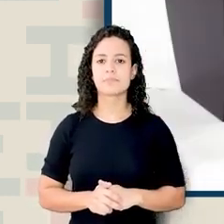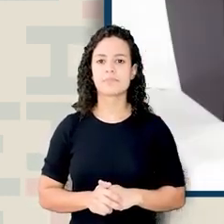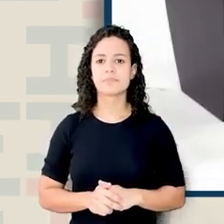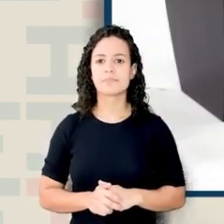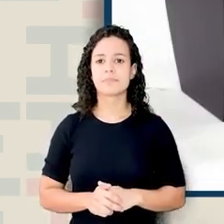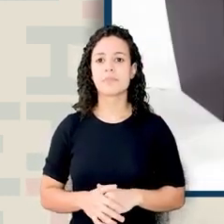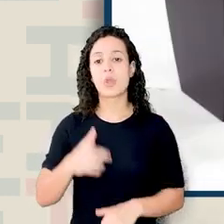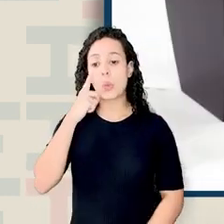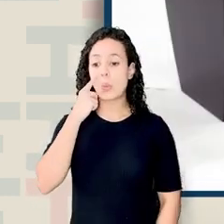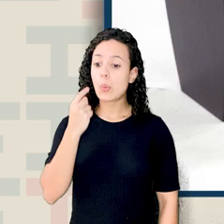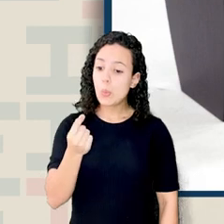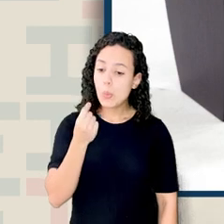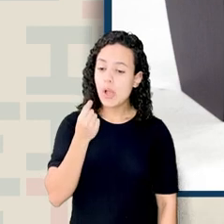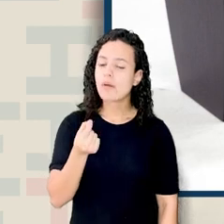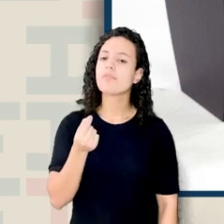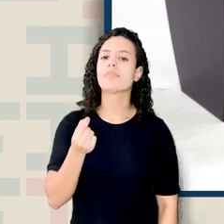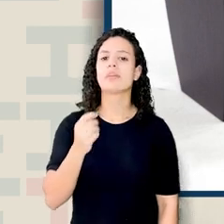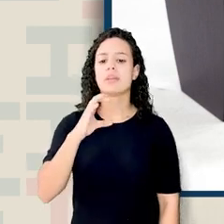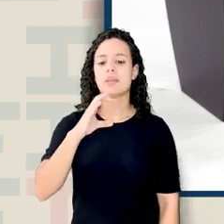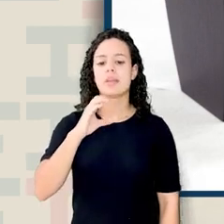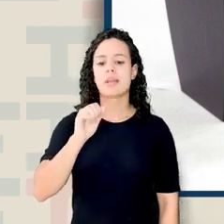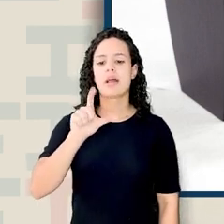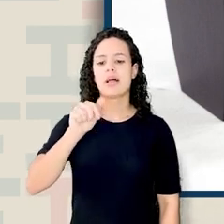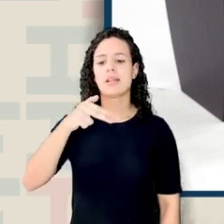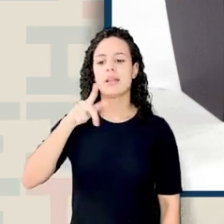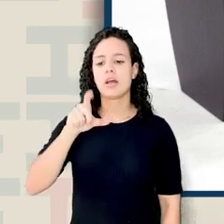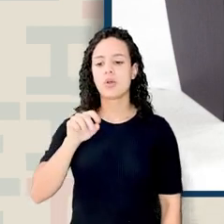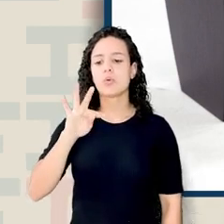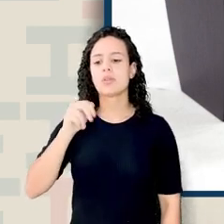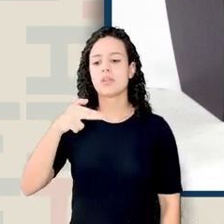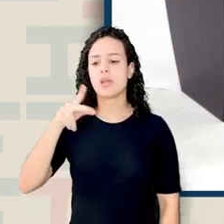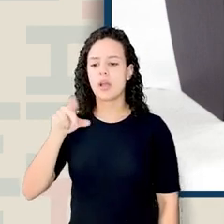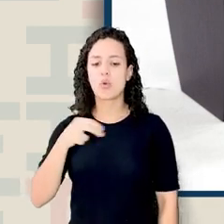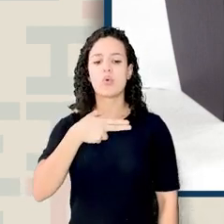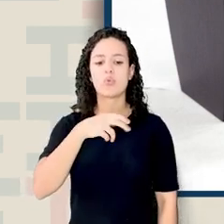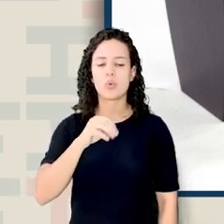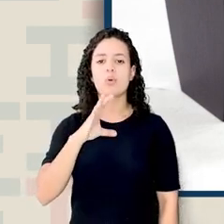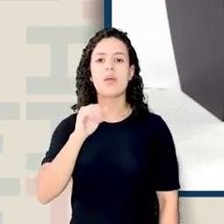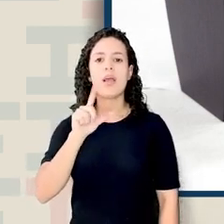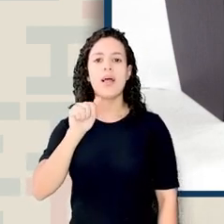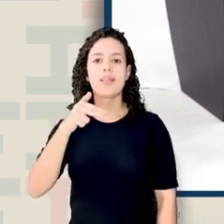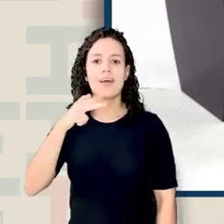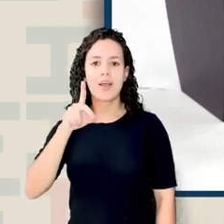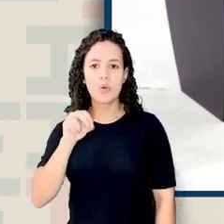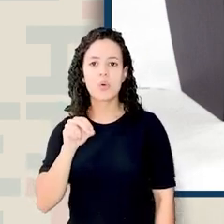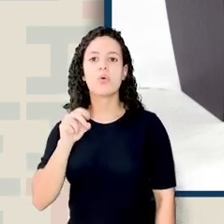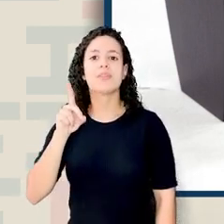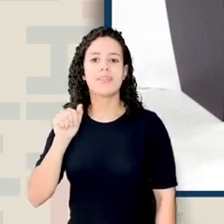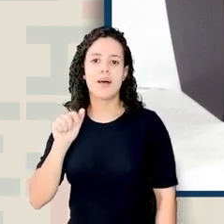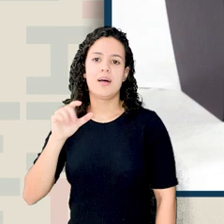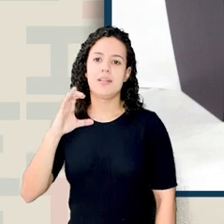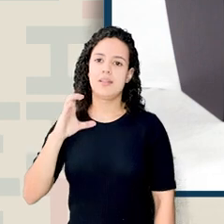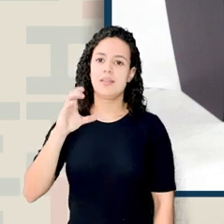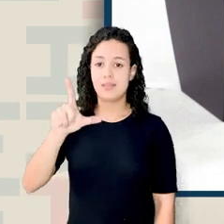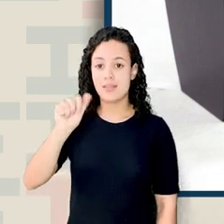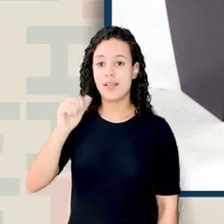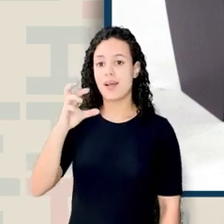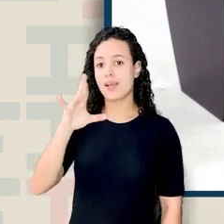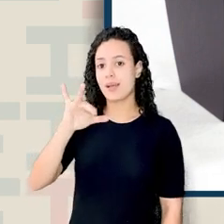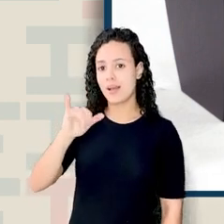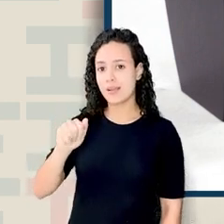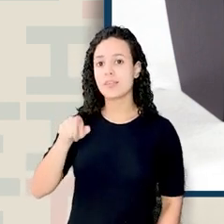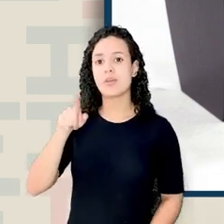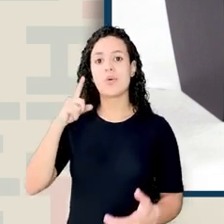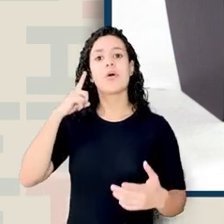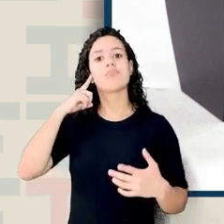Nunca vi calango tango no calango da lacraia. Esse, então, toque baião de maracatu, adaptado à